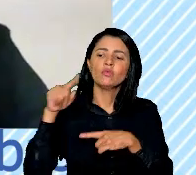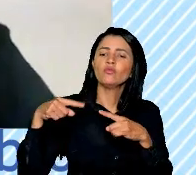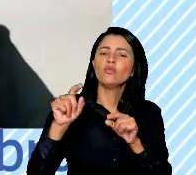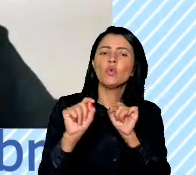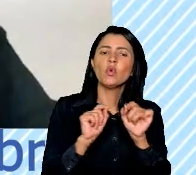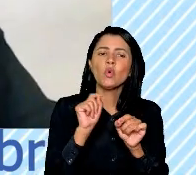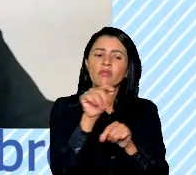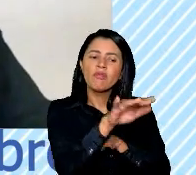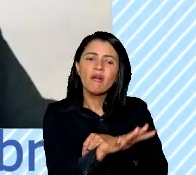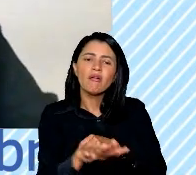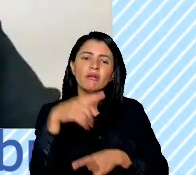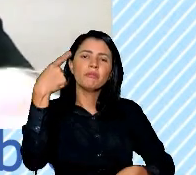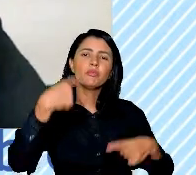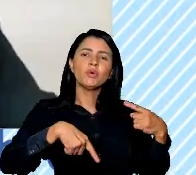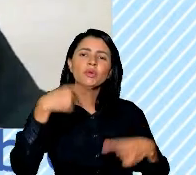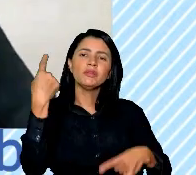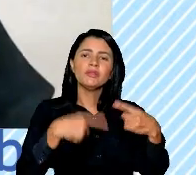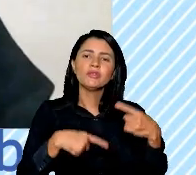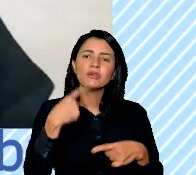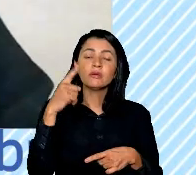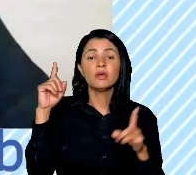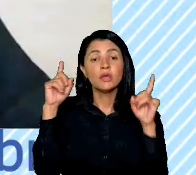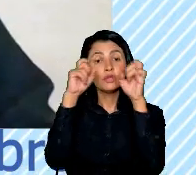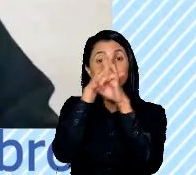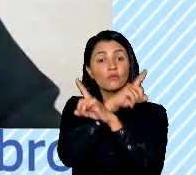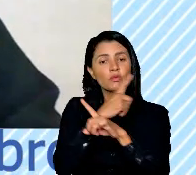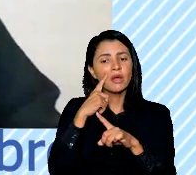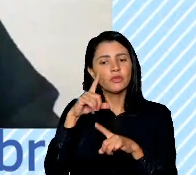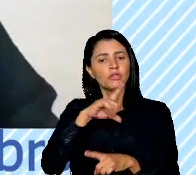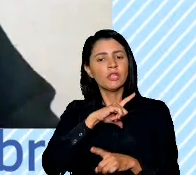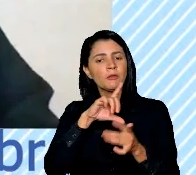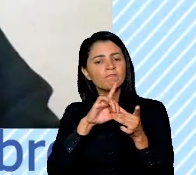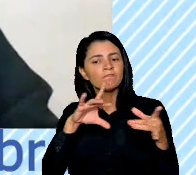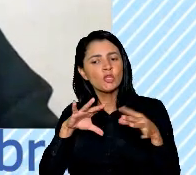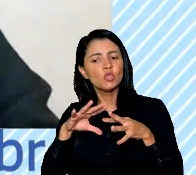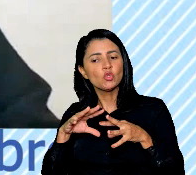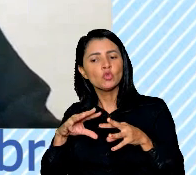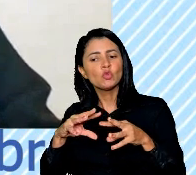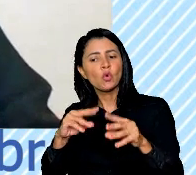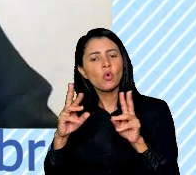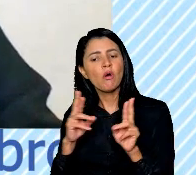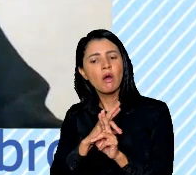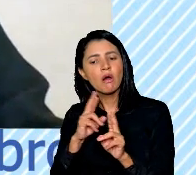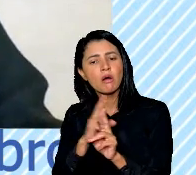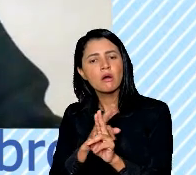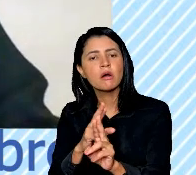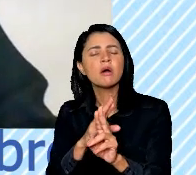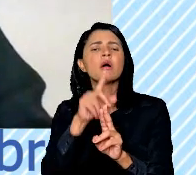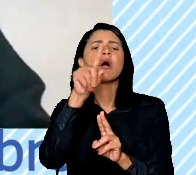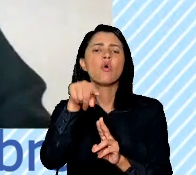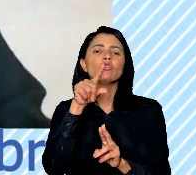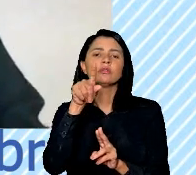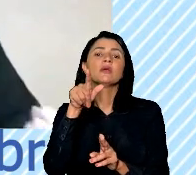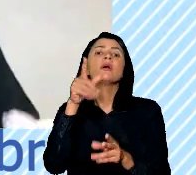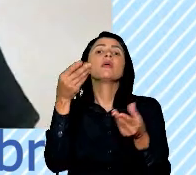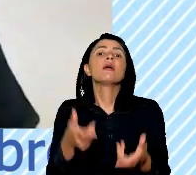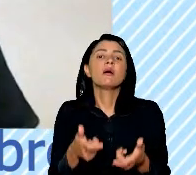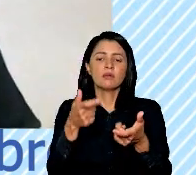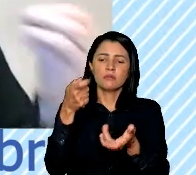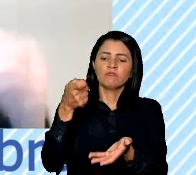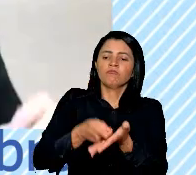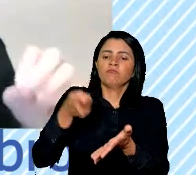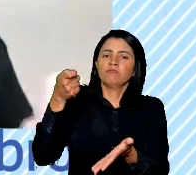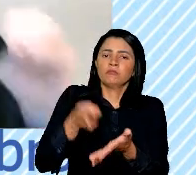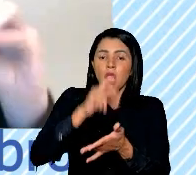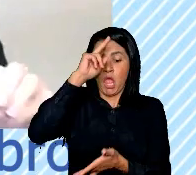esfera política. A dificuldade de uma democratização de todas as relações está na exigência desta